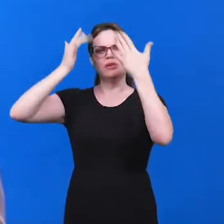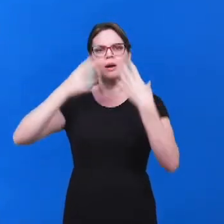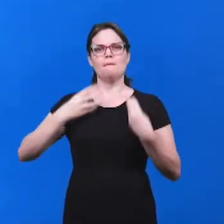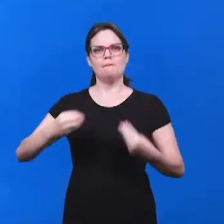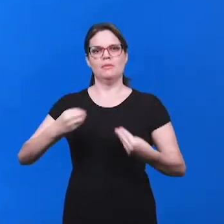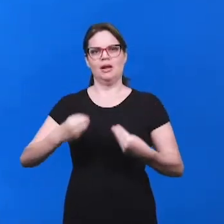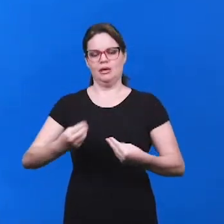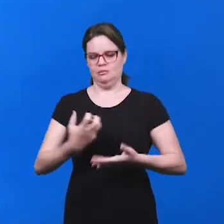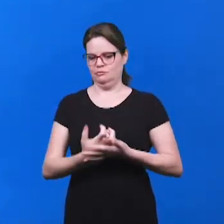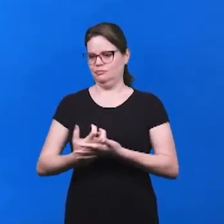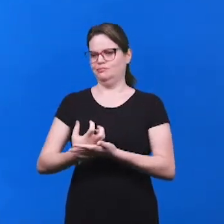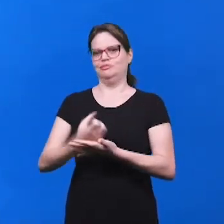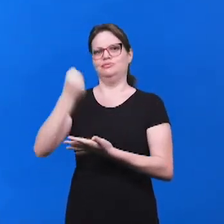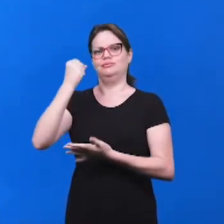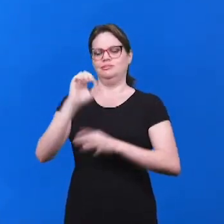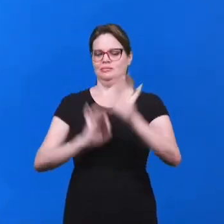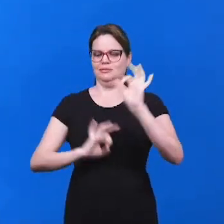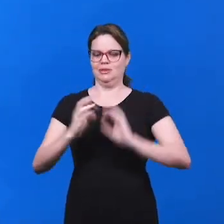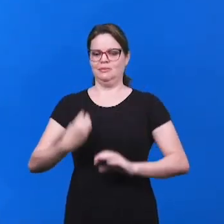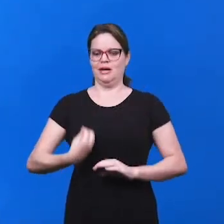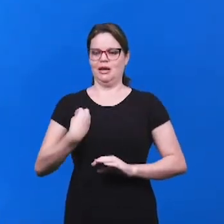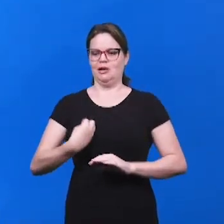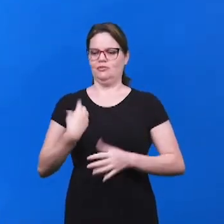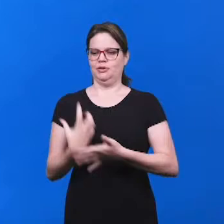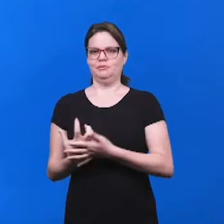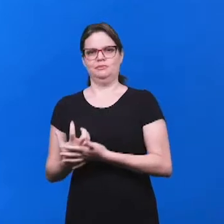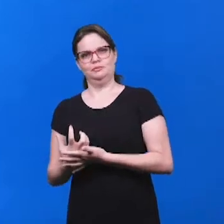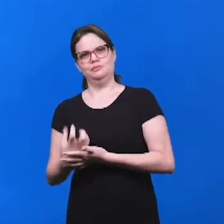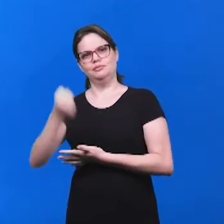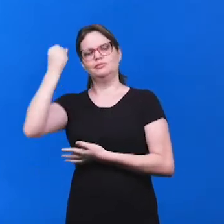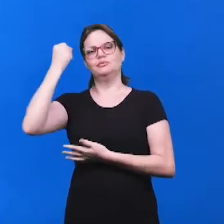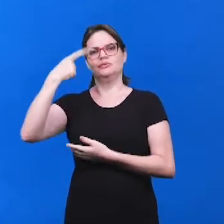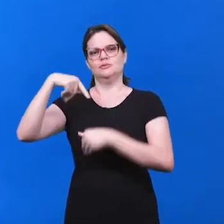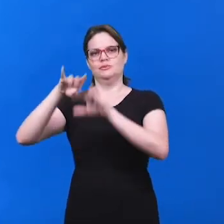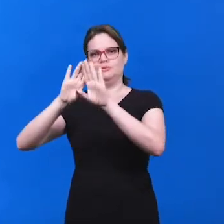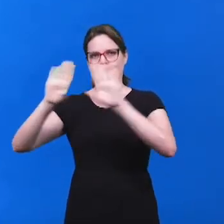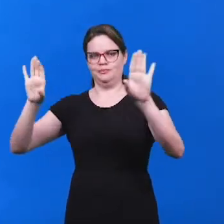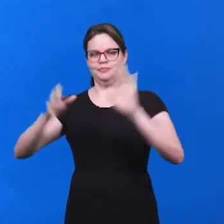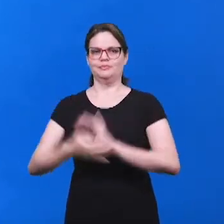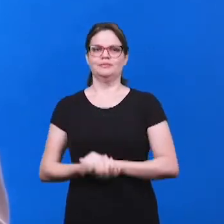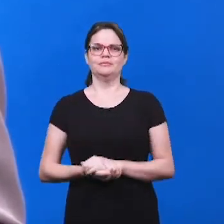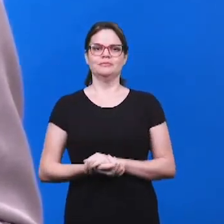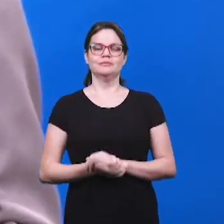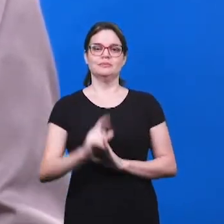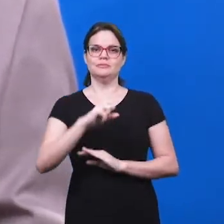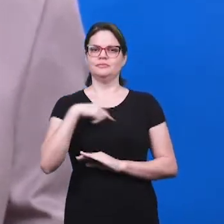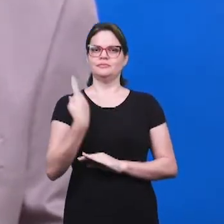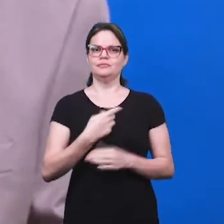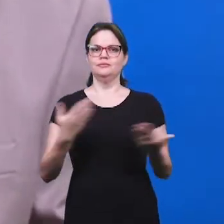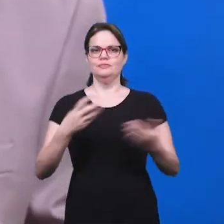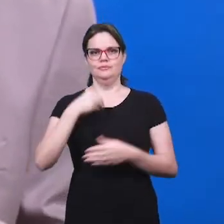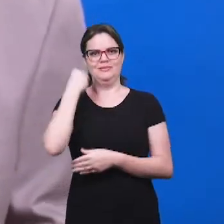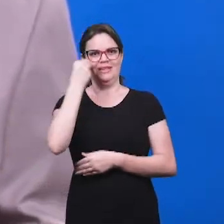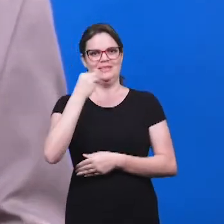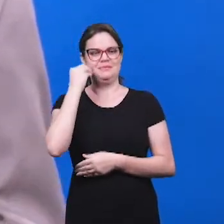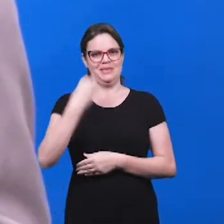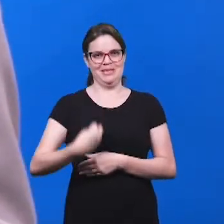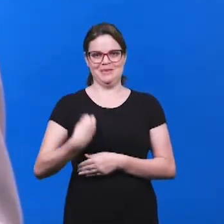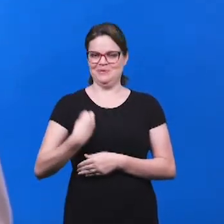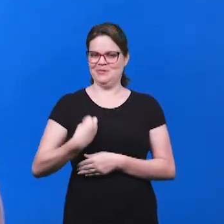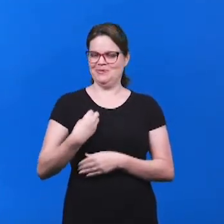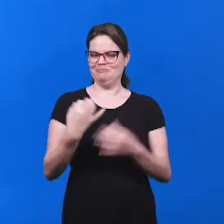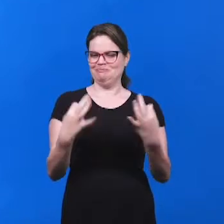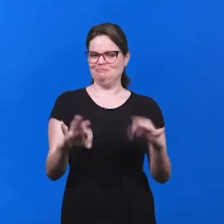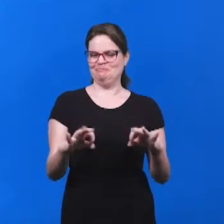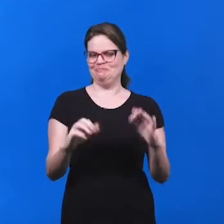portanto, outro derramamento poderoso do Espírito Santo é o segundo vinho. E nós estamos vivendo exatamente essa experiência, né? Vamos